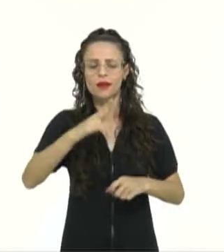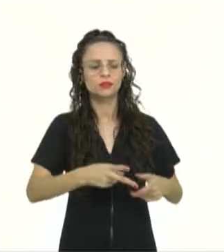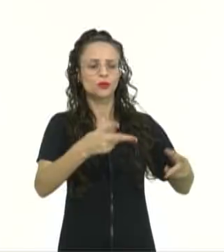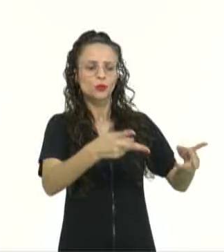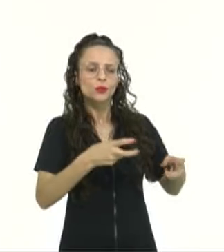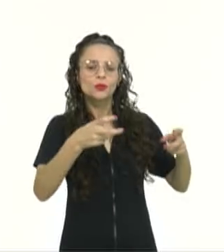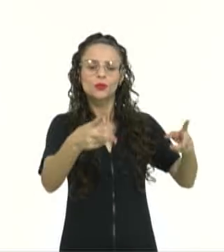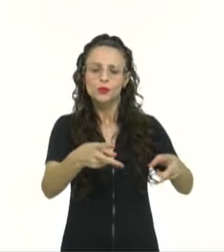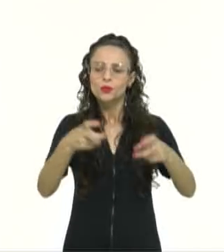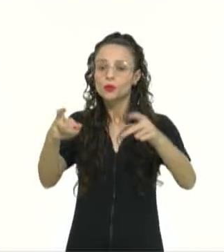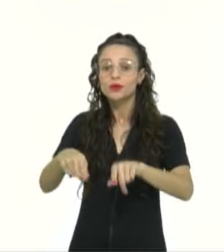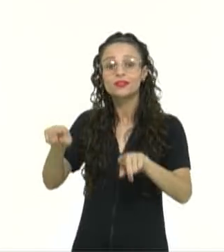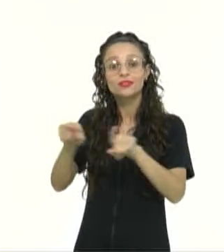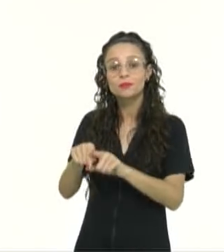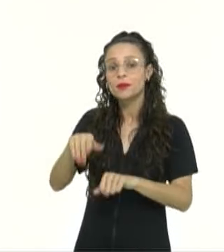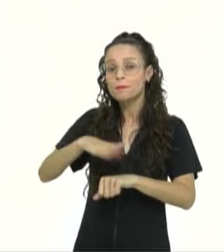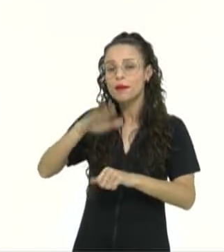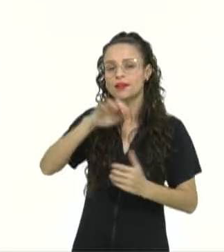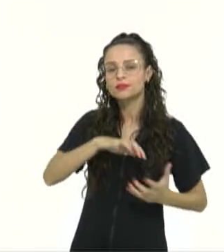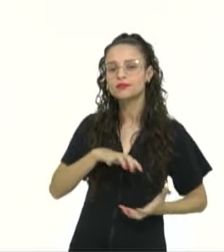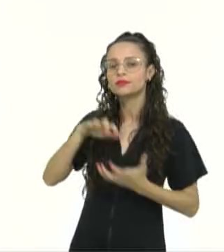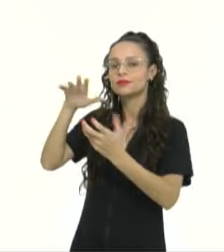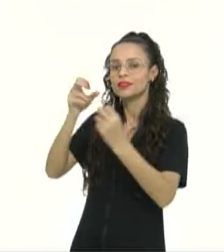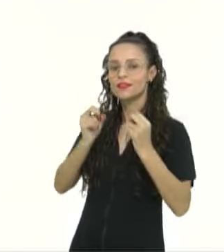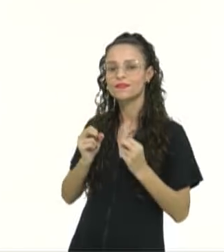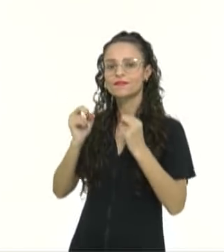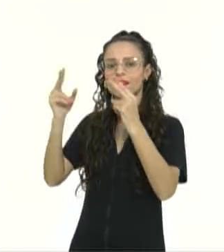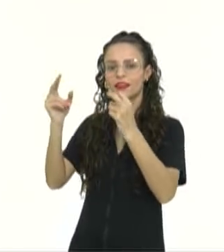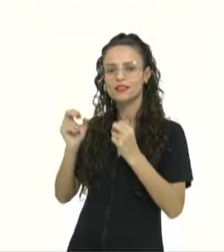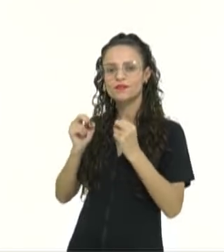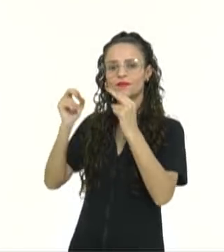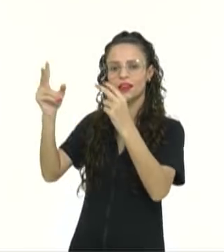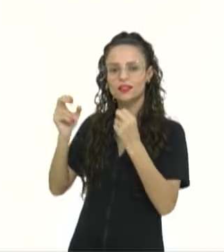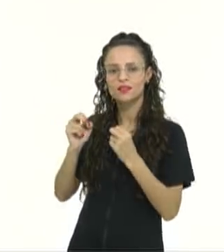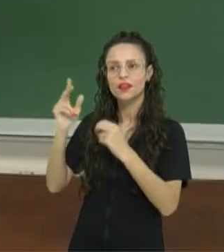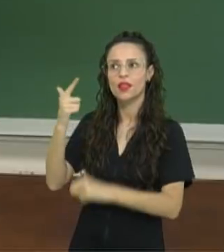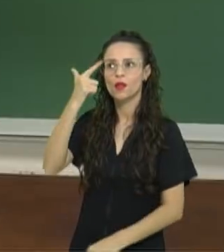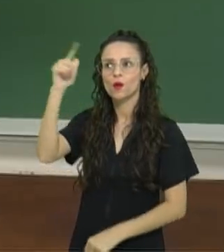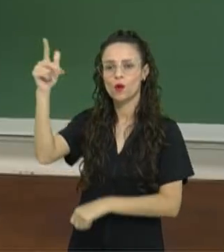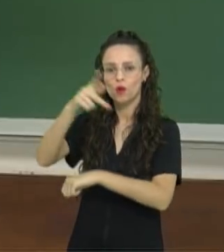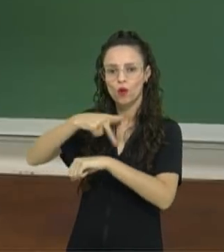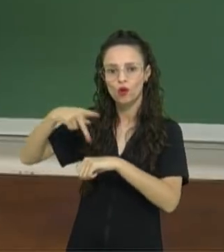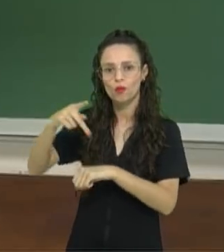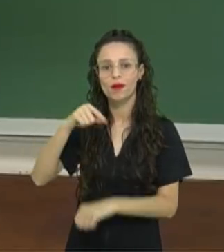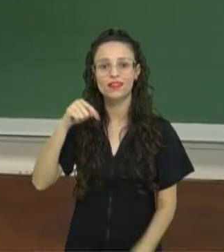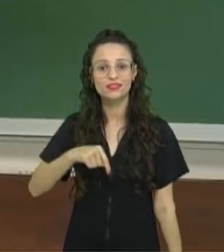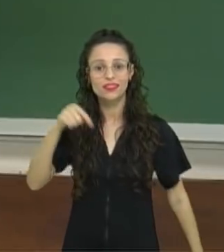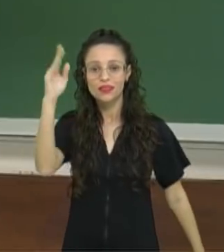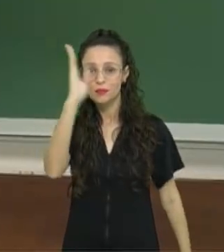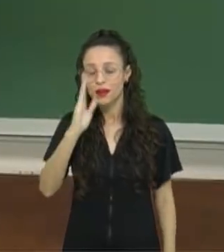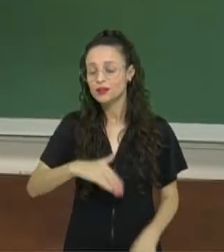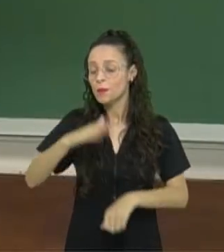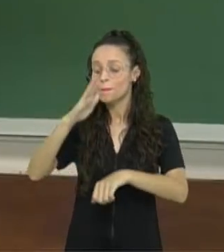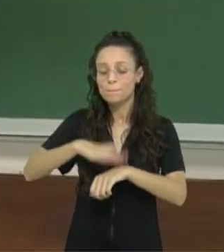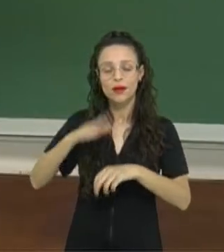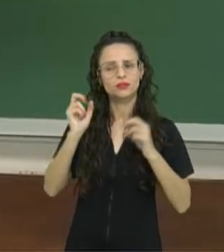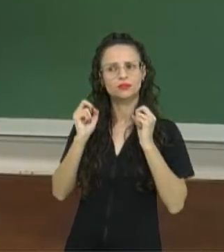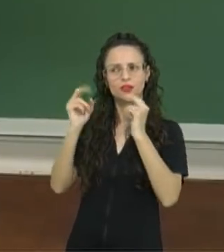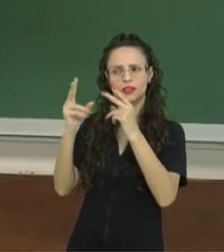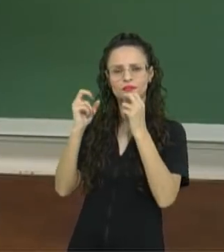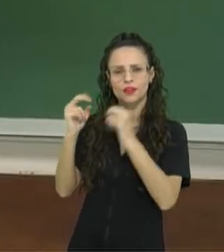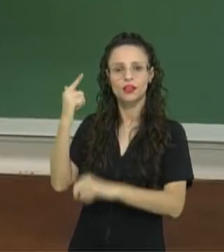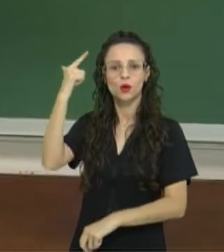mais exportado pelo Brasil. Então, é o recurso mineral que o Brasil mais vende para outros